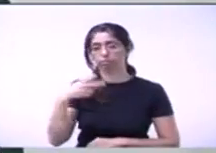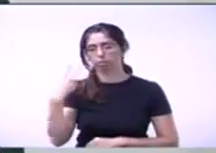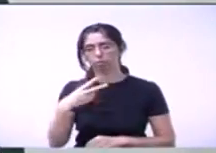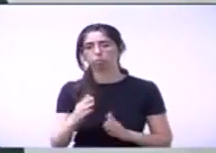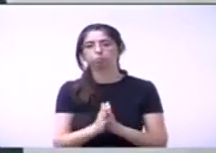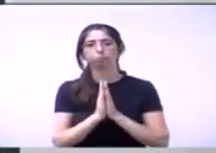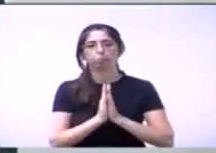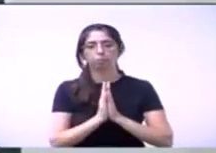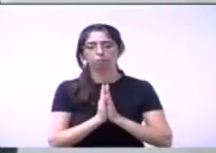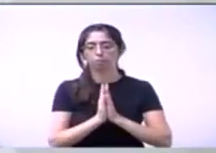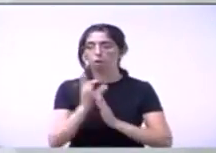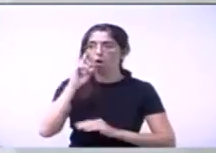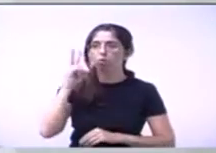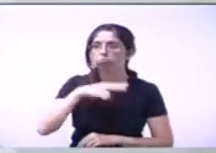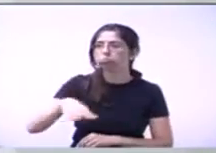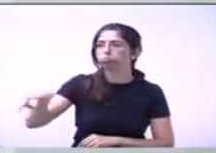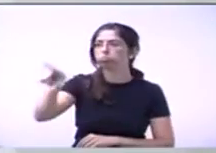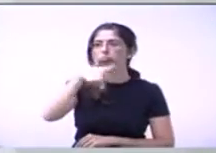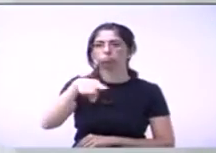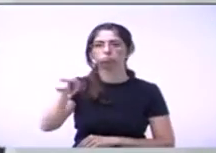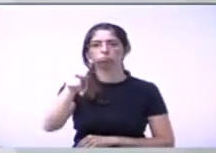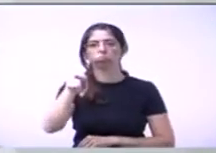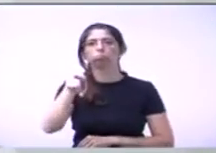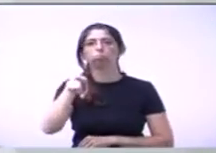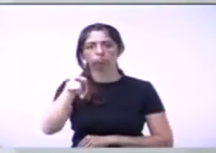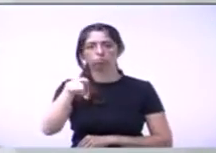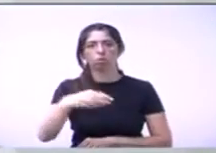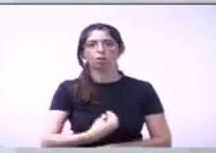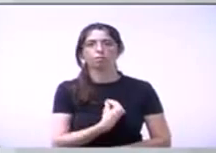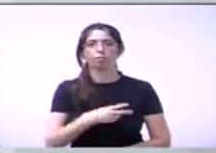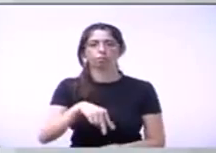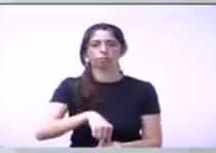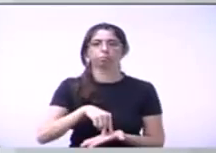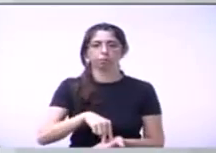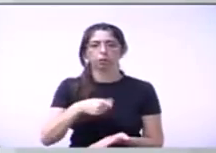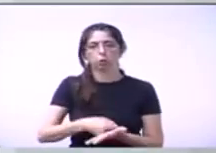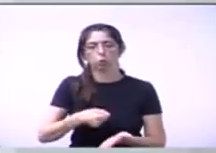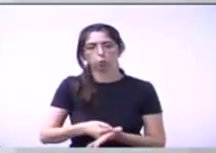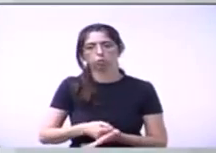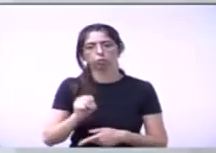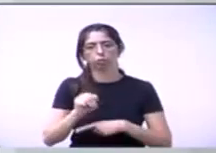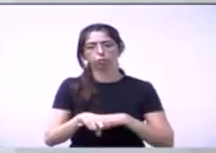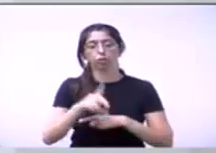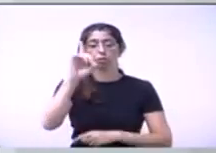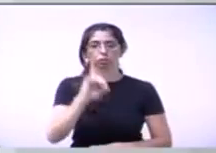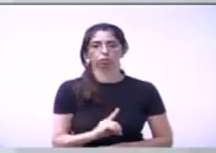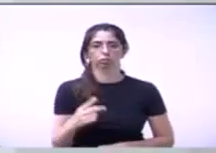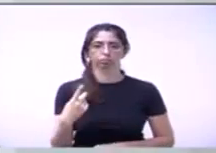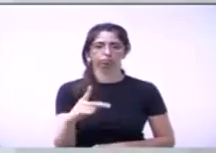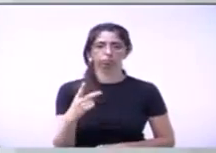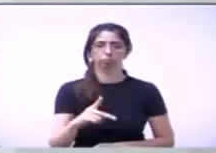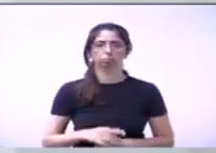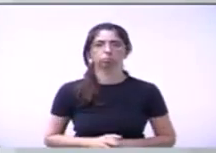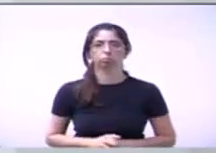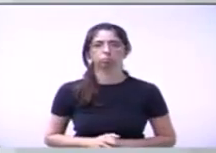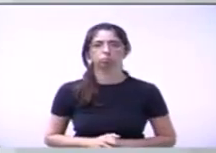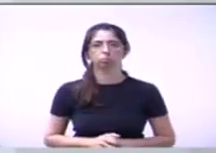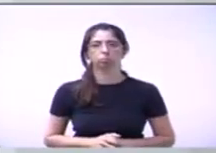população. Essas pessoas que estão aqui hoje buscando o direito deles, que é